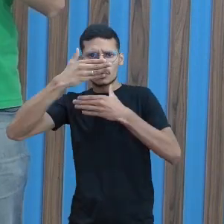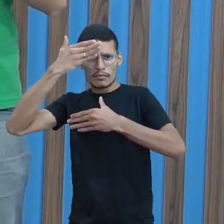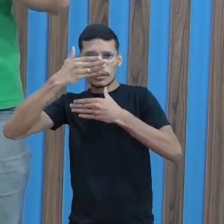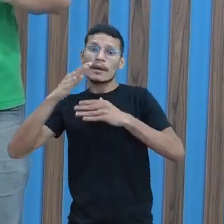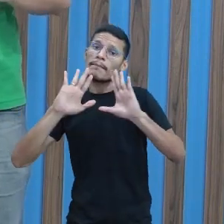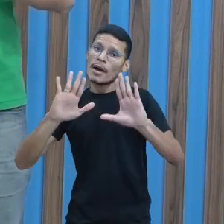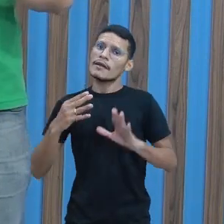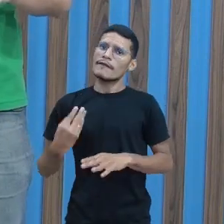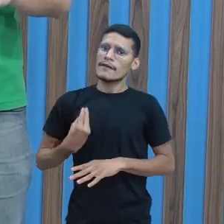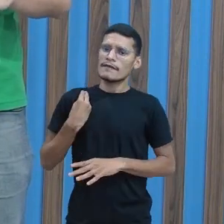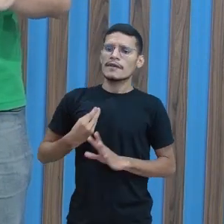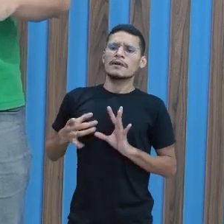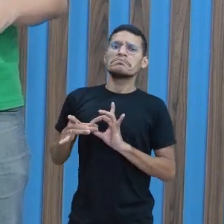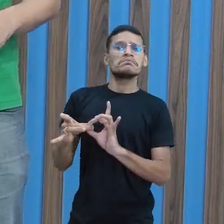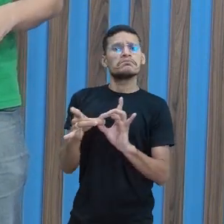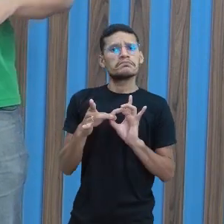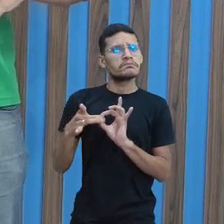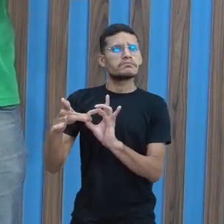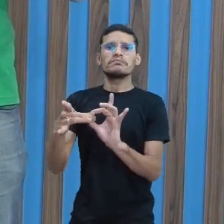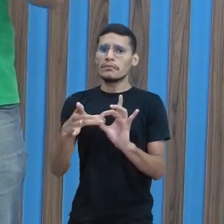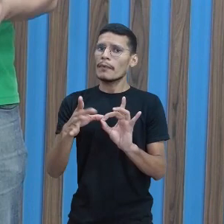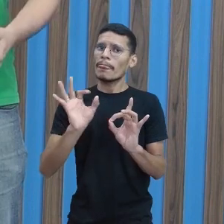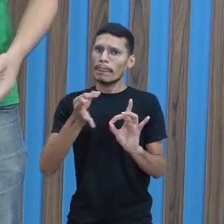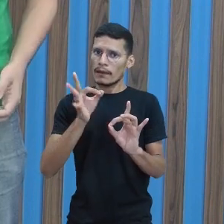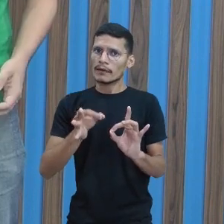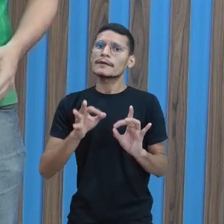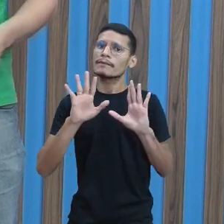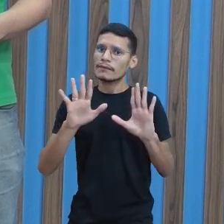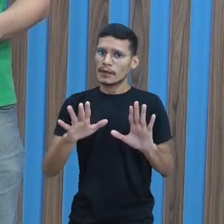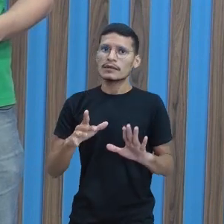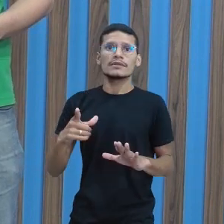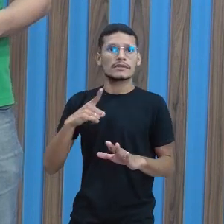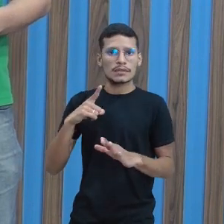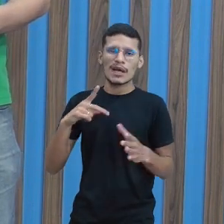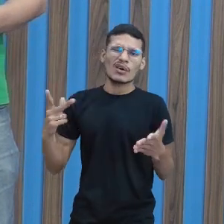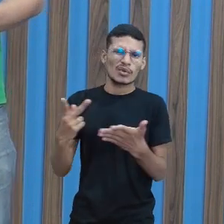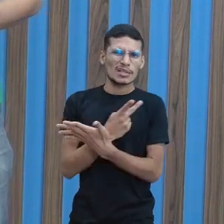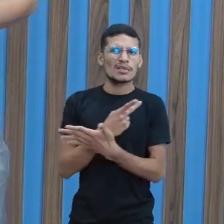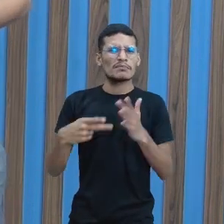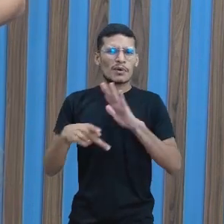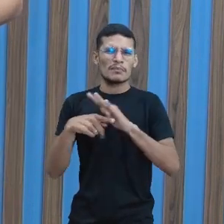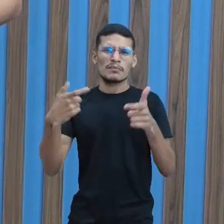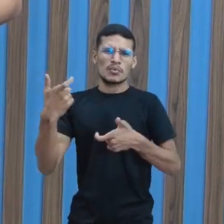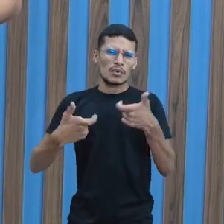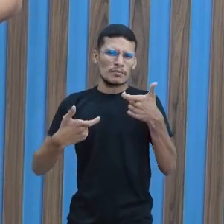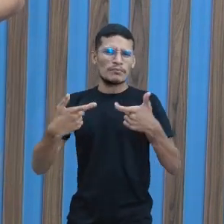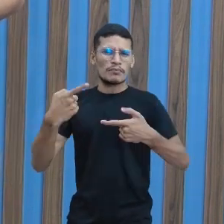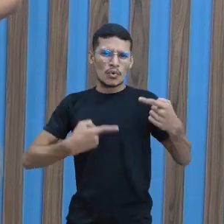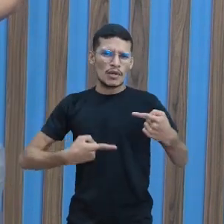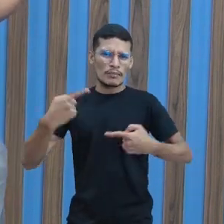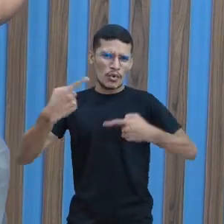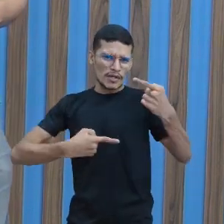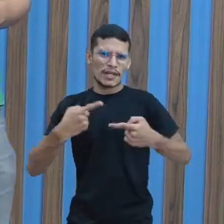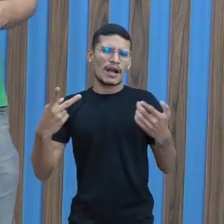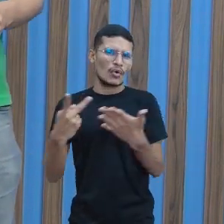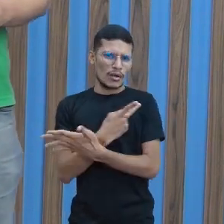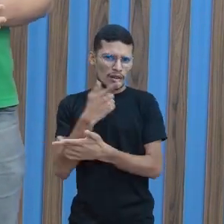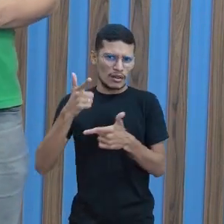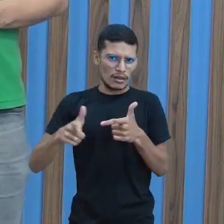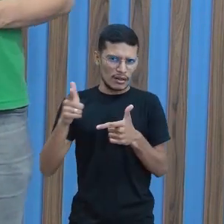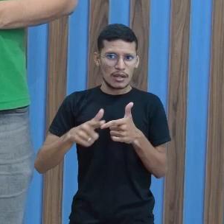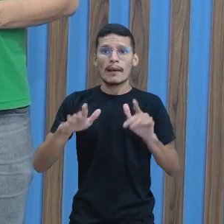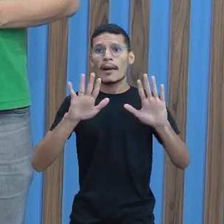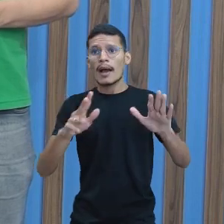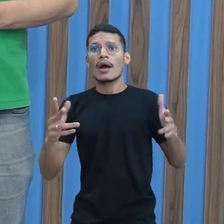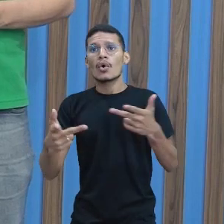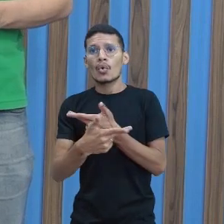forma relativamente harmônica, tá bom? Mas são as intervenções políticas que vão complicando ainda mais a situação, gente. E a coisa fica pior,